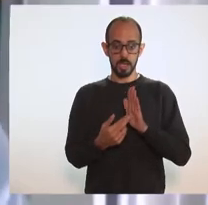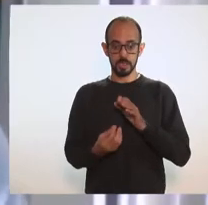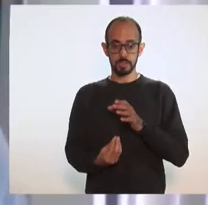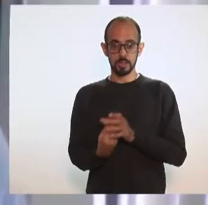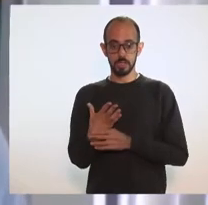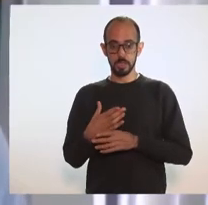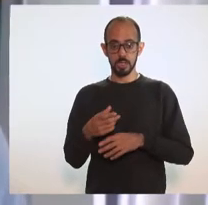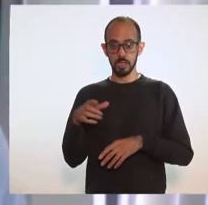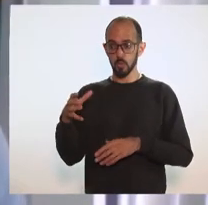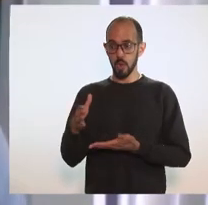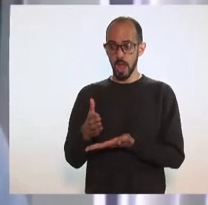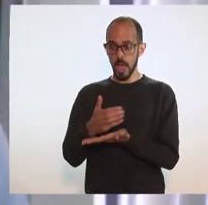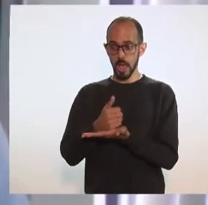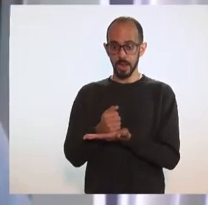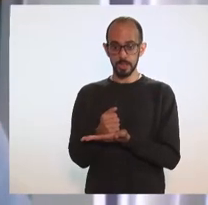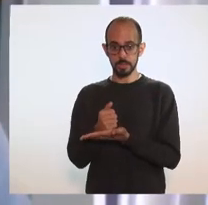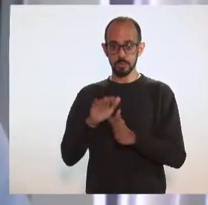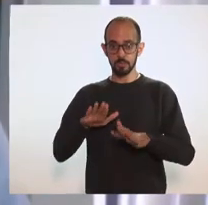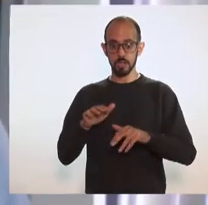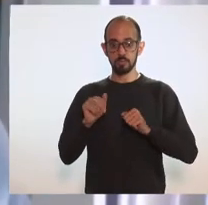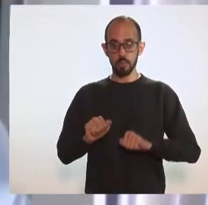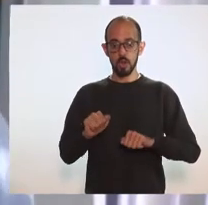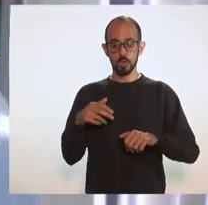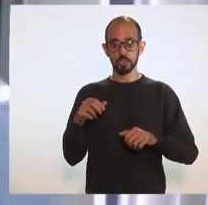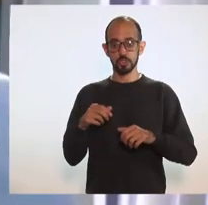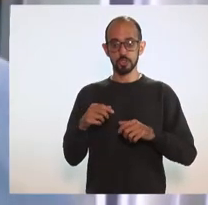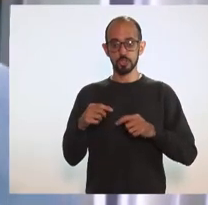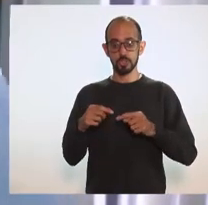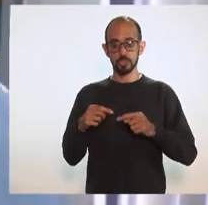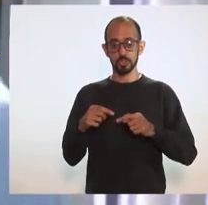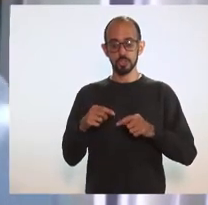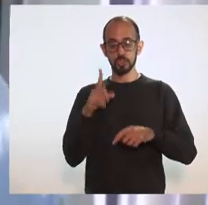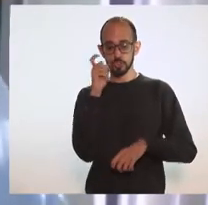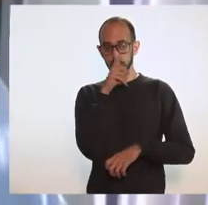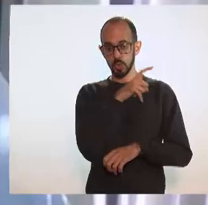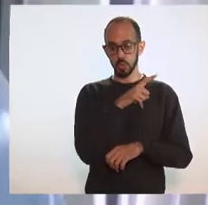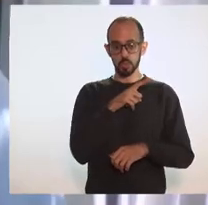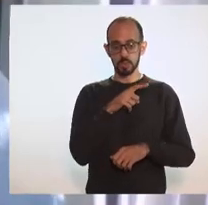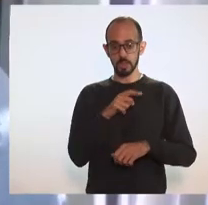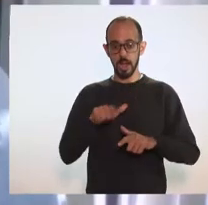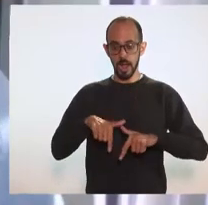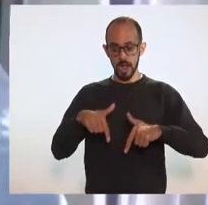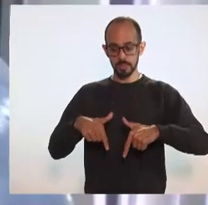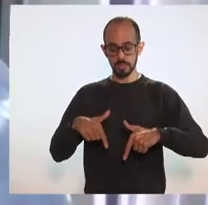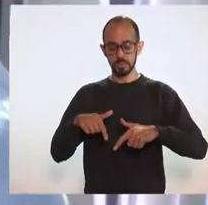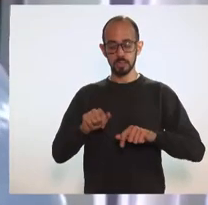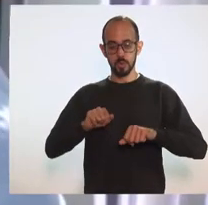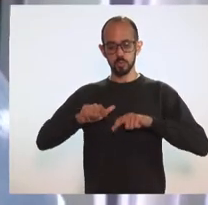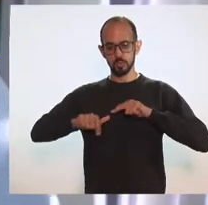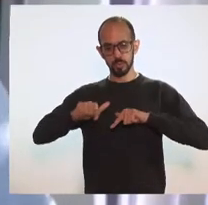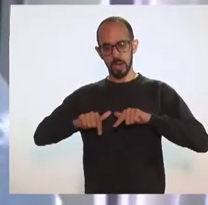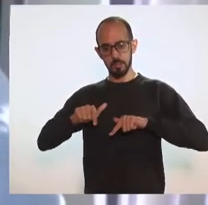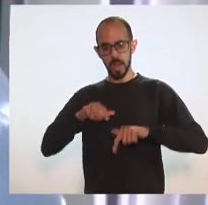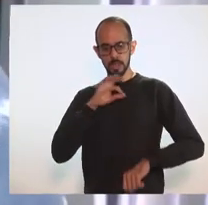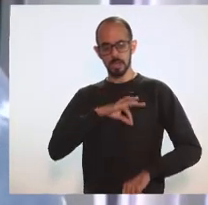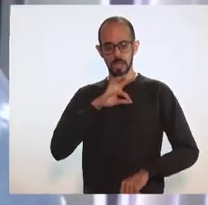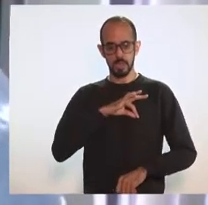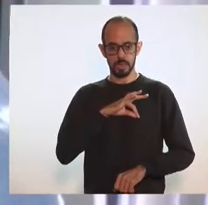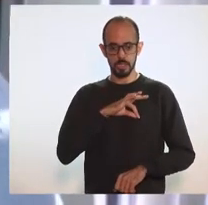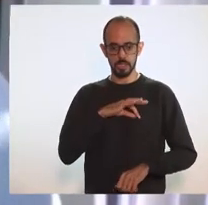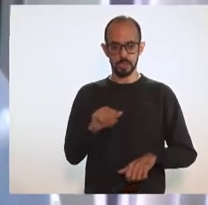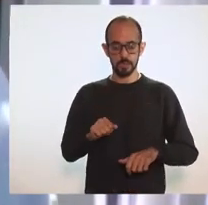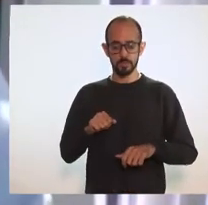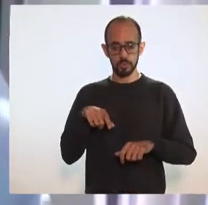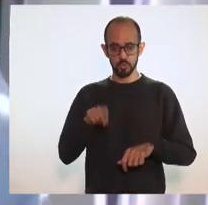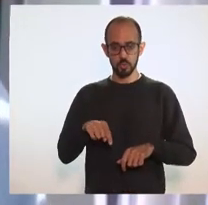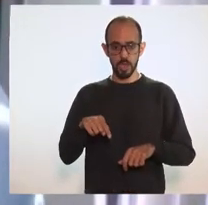travar o processo produtivo podem impedir portanto impedir contrato de geração de trabalho e renda independente depois é só